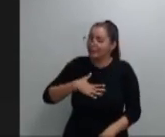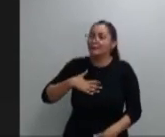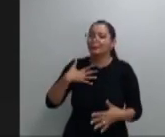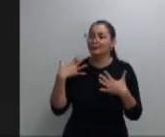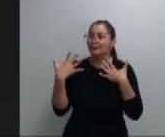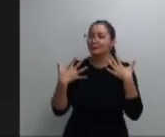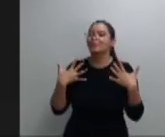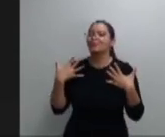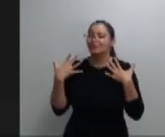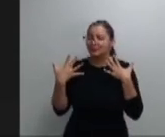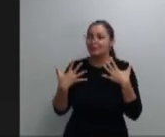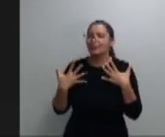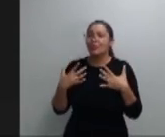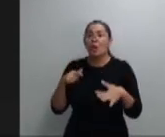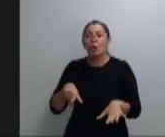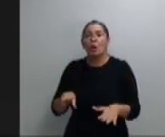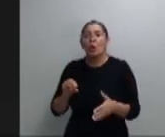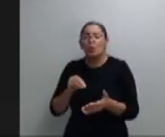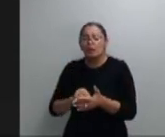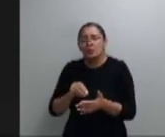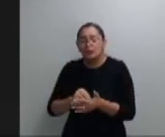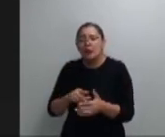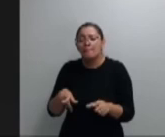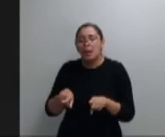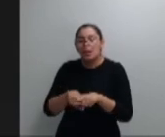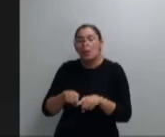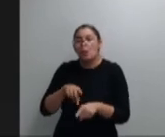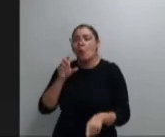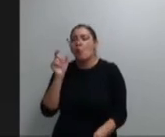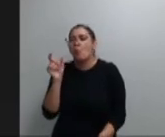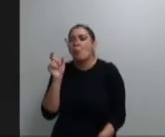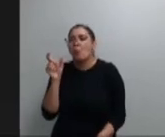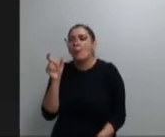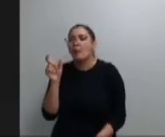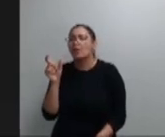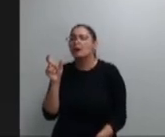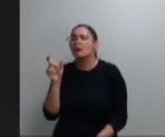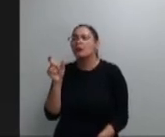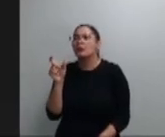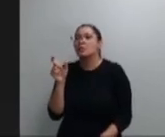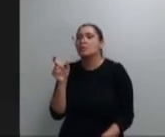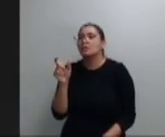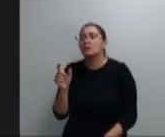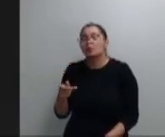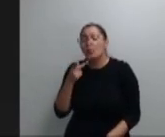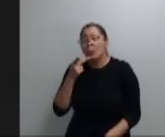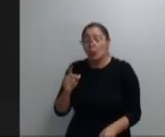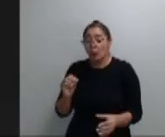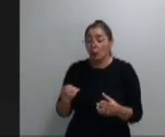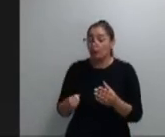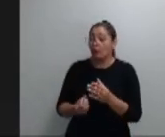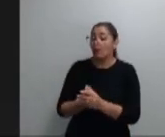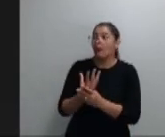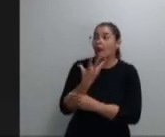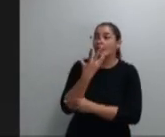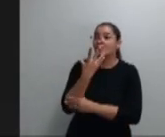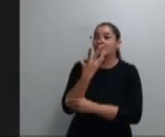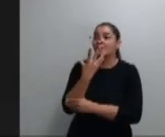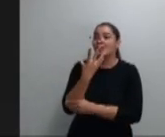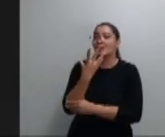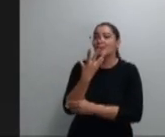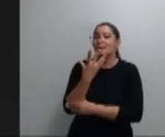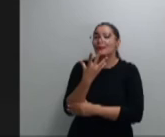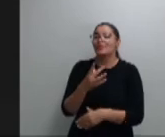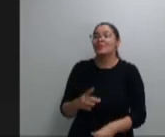coloquei aqui o destaque é uma palavra do ministro Teori sobre o que é realização ele disse realização